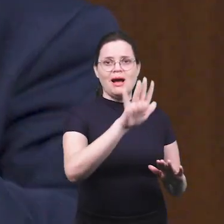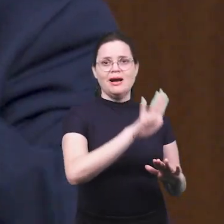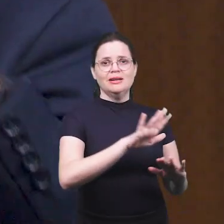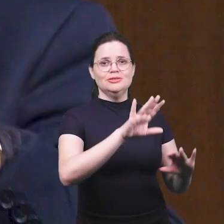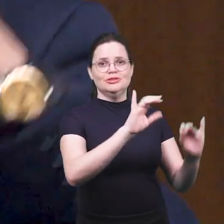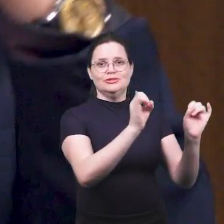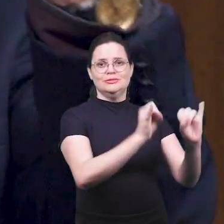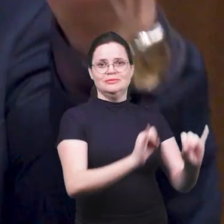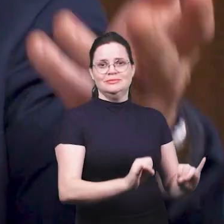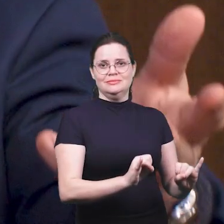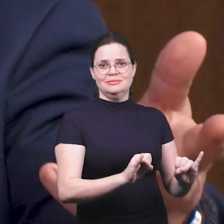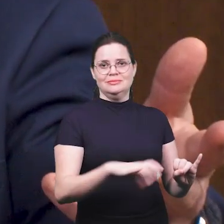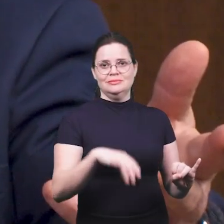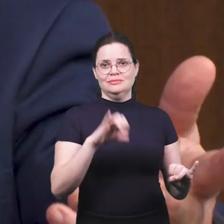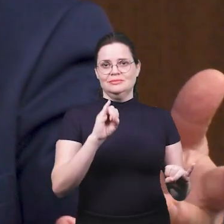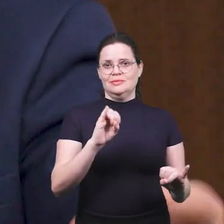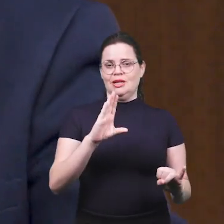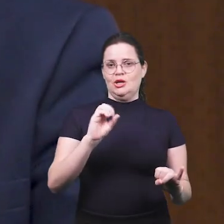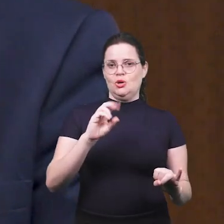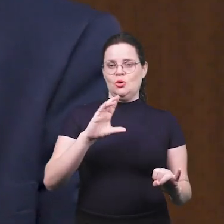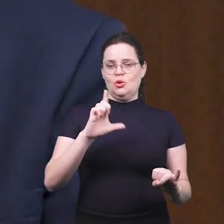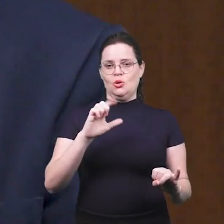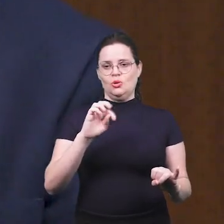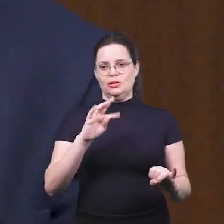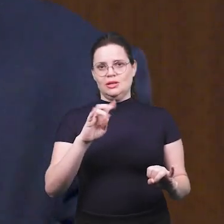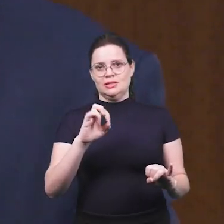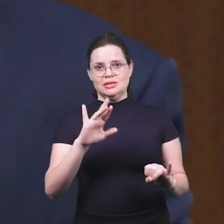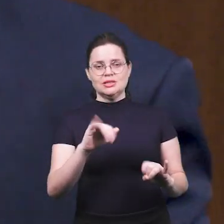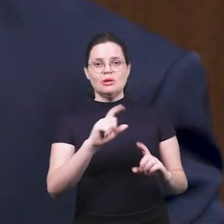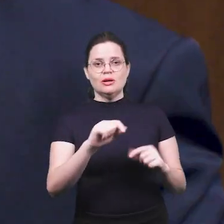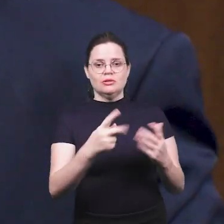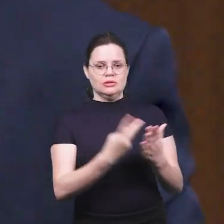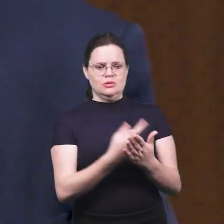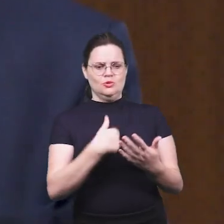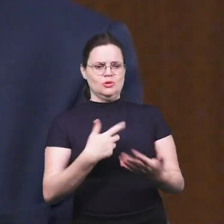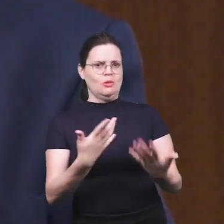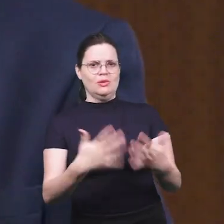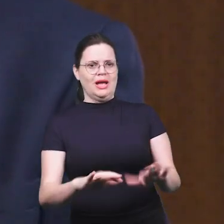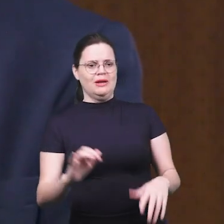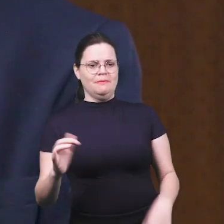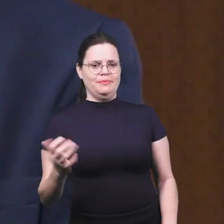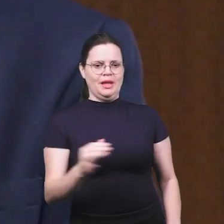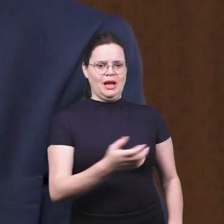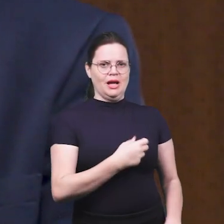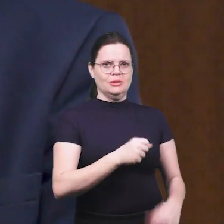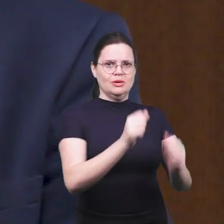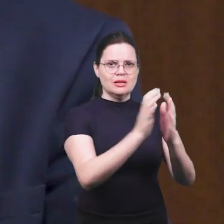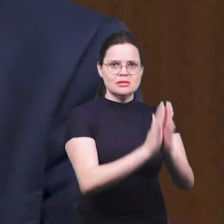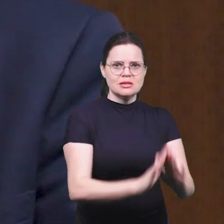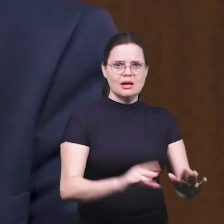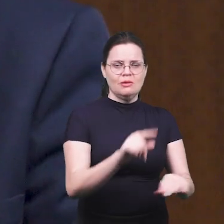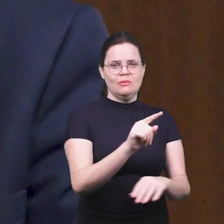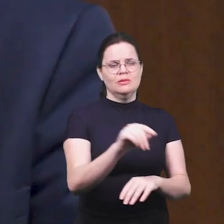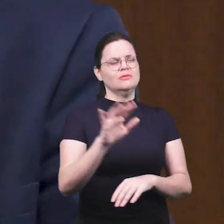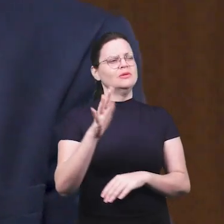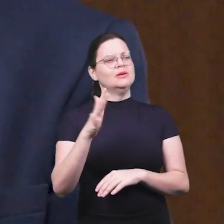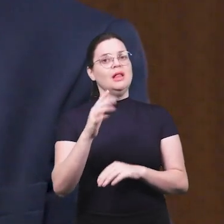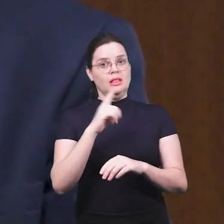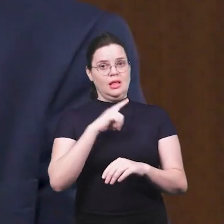os que não queriam adoração a imagens. Isso causou o cisma que o pastor Sim. Fábio Lúcio falou aqui, Igreja ortodoxa. lá em